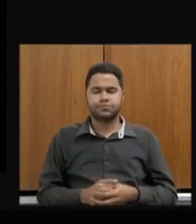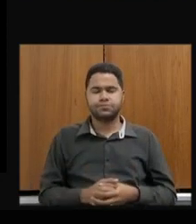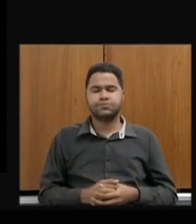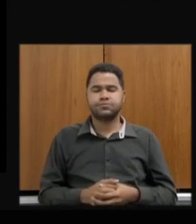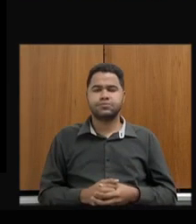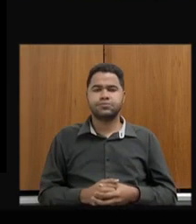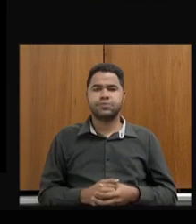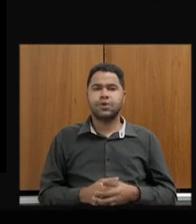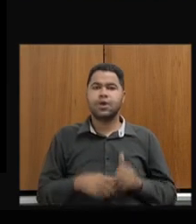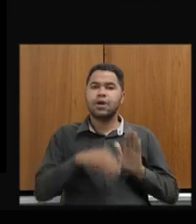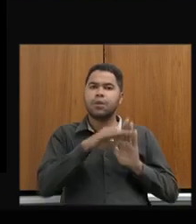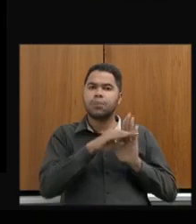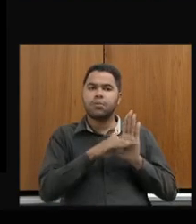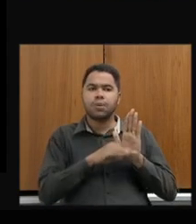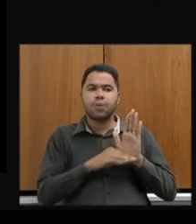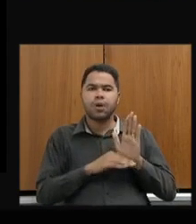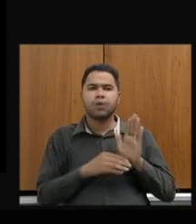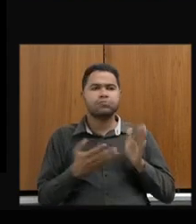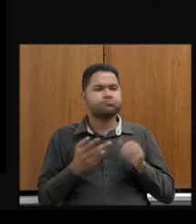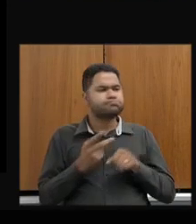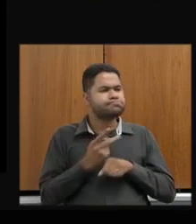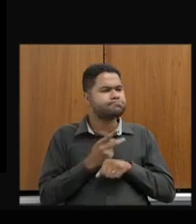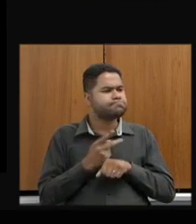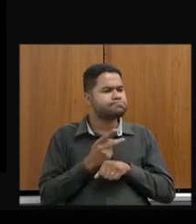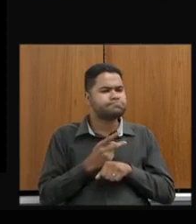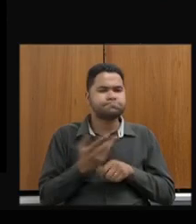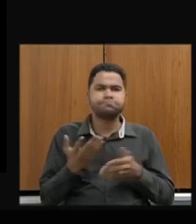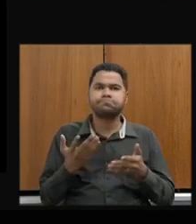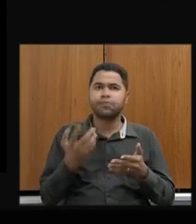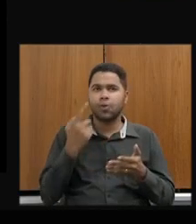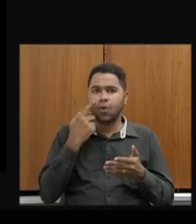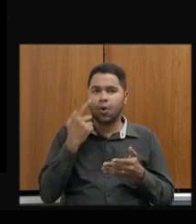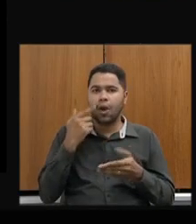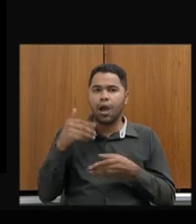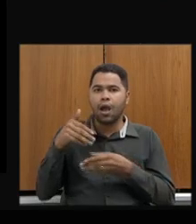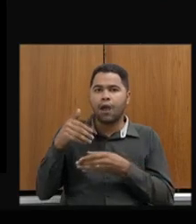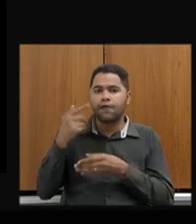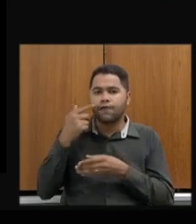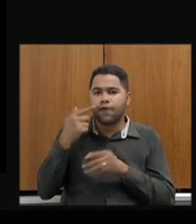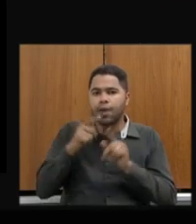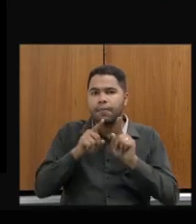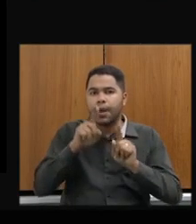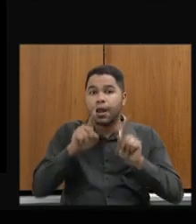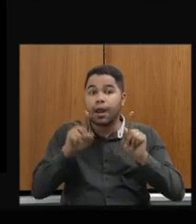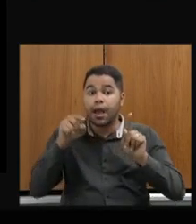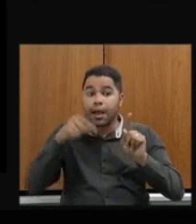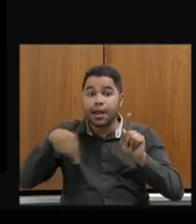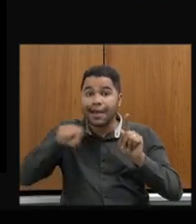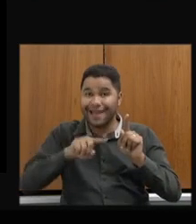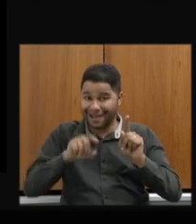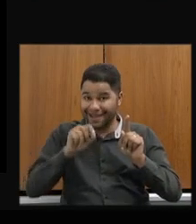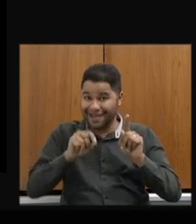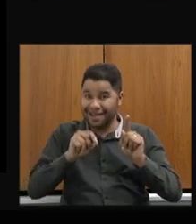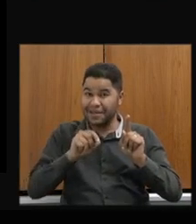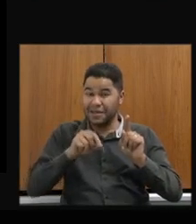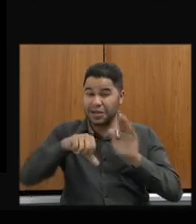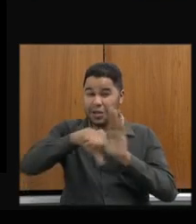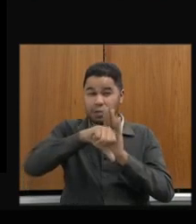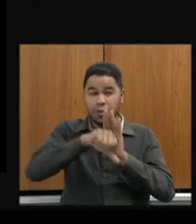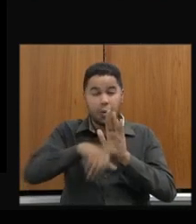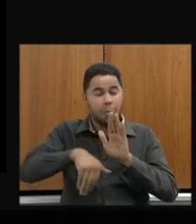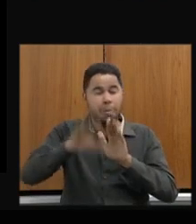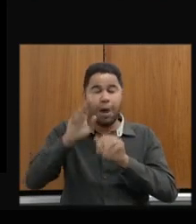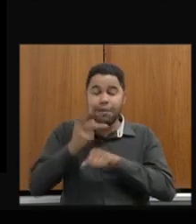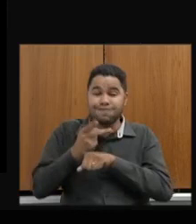e no programa procura-se a uma a uma eleição dos criminosos tidos como como os mais